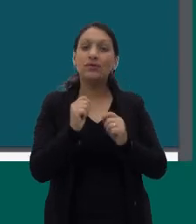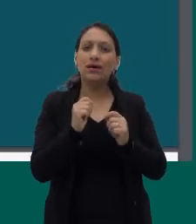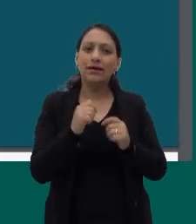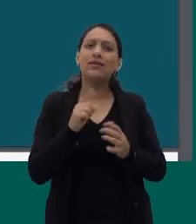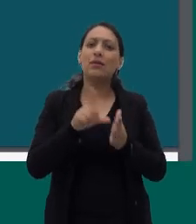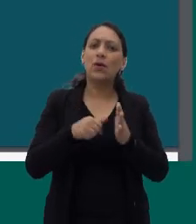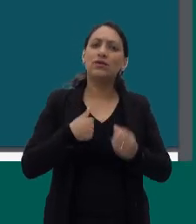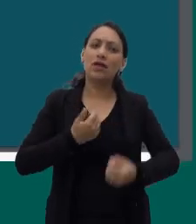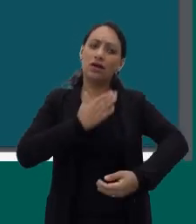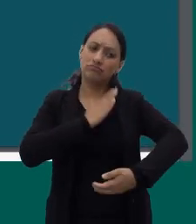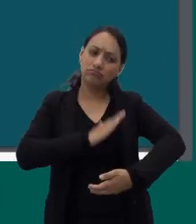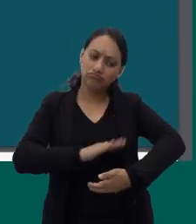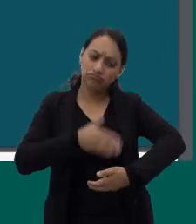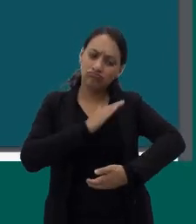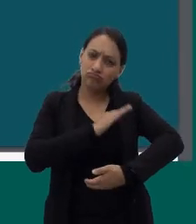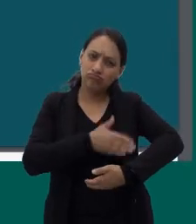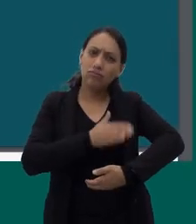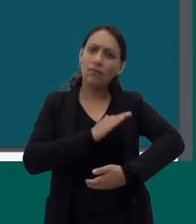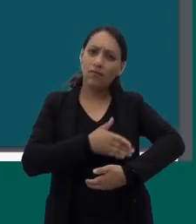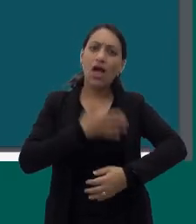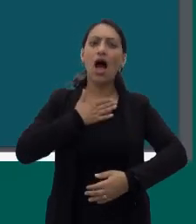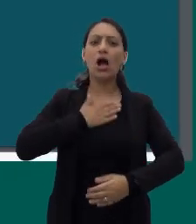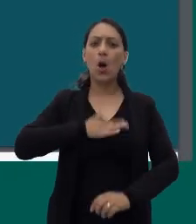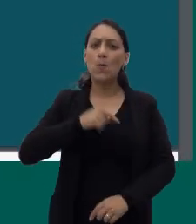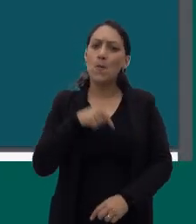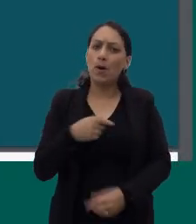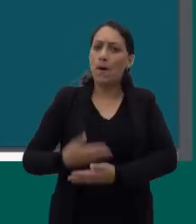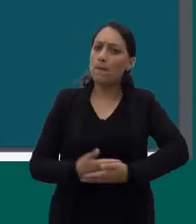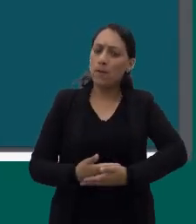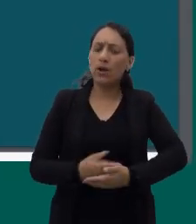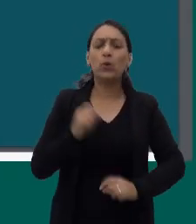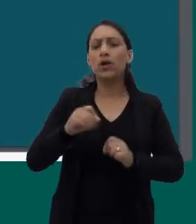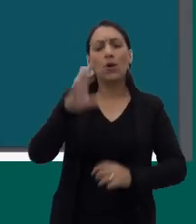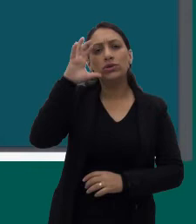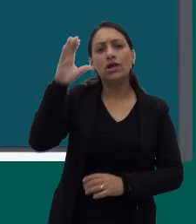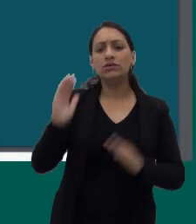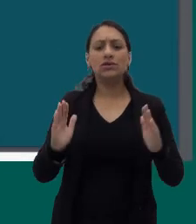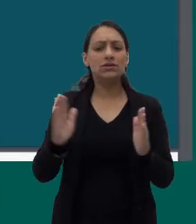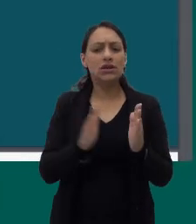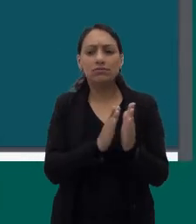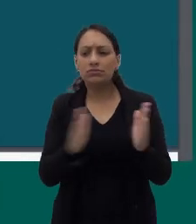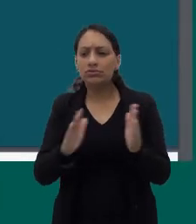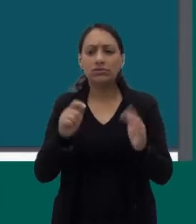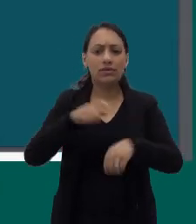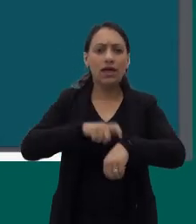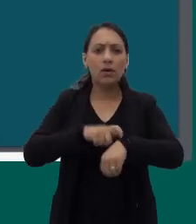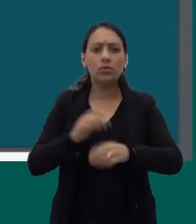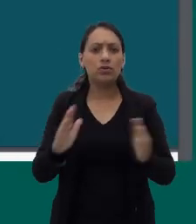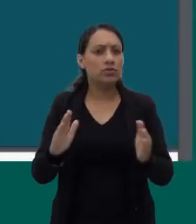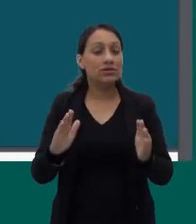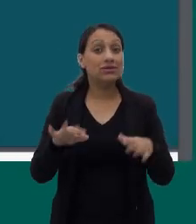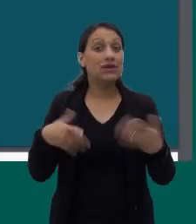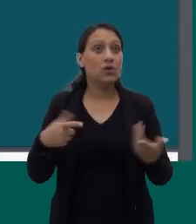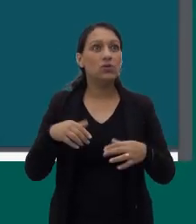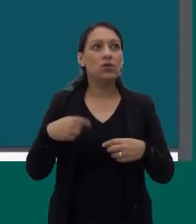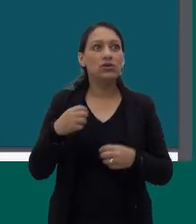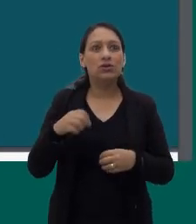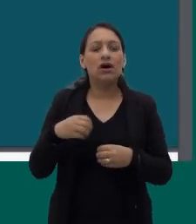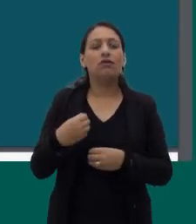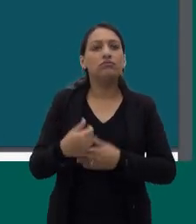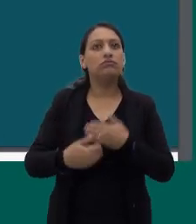e amparar, né? O que acontece nesse tempo, assim? Então, é a partir desse momento que a elaboração vai ocorrendo,